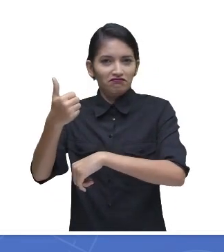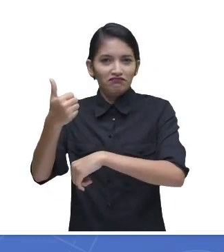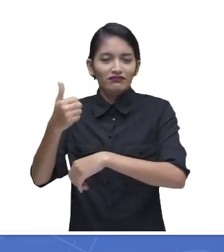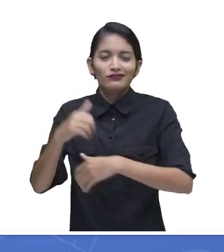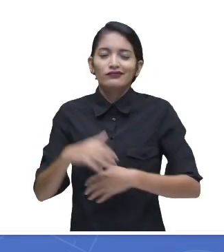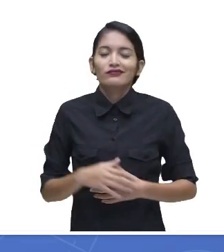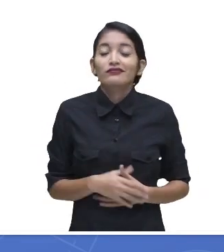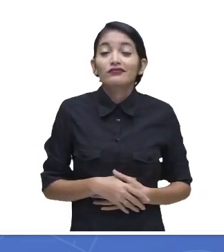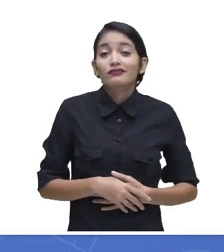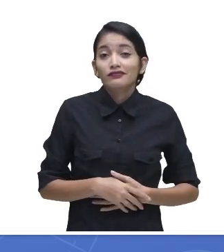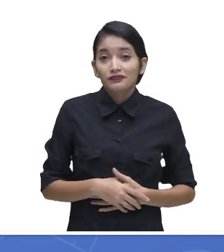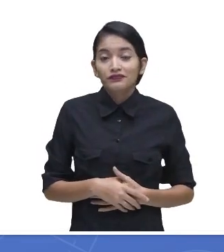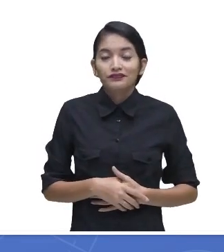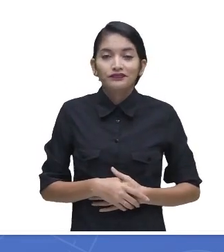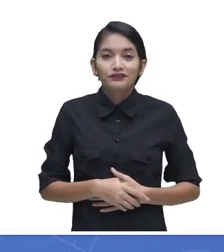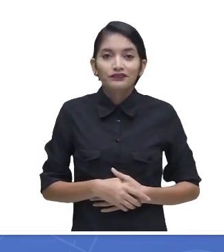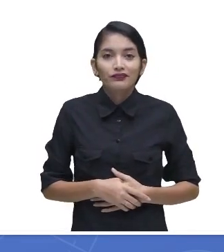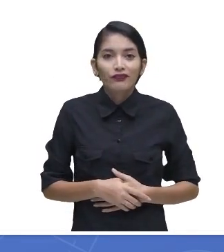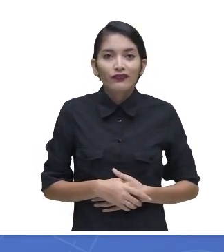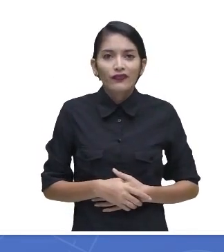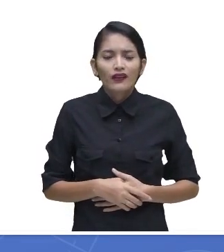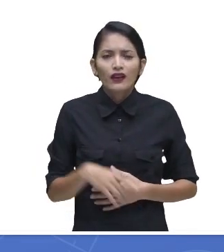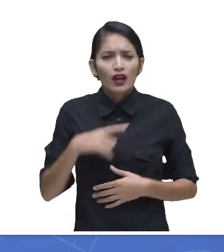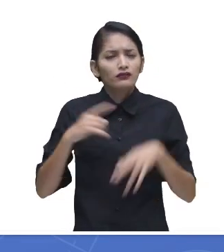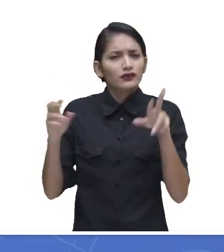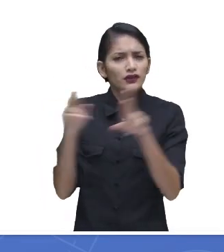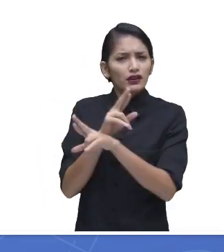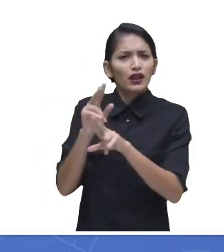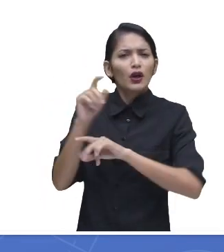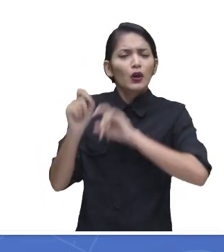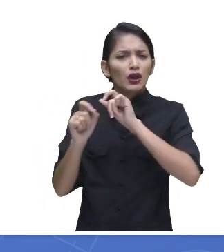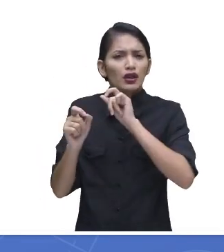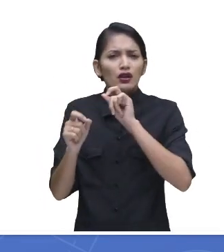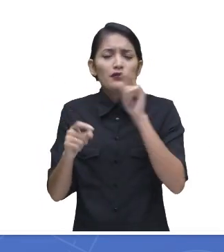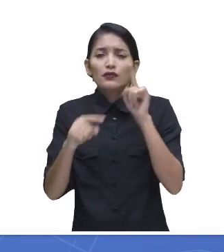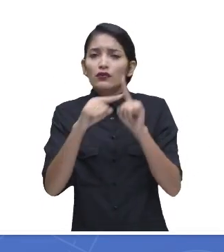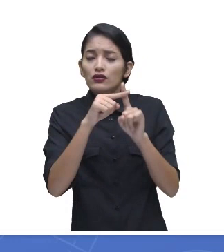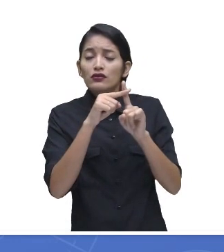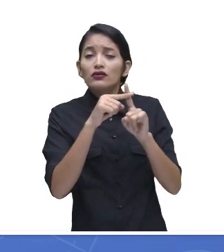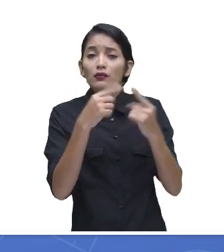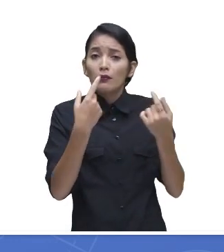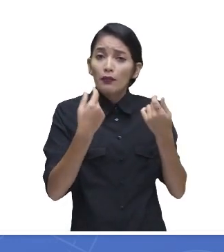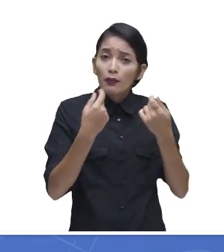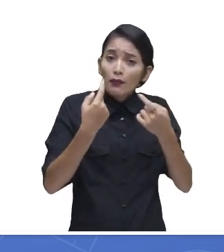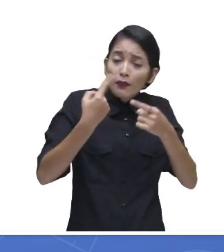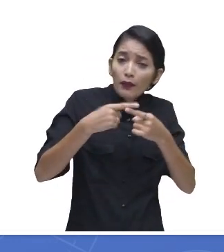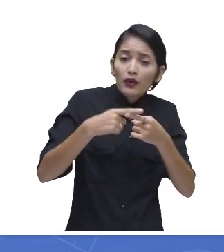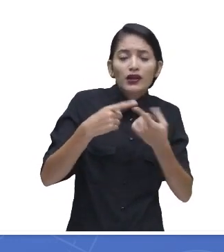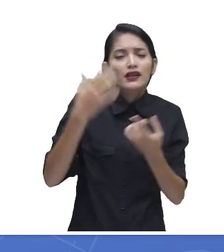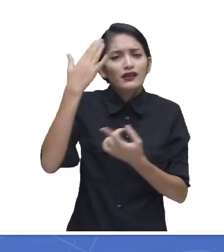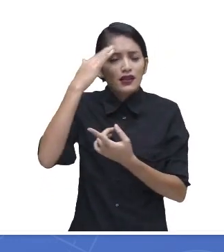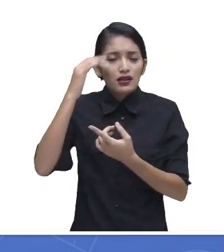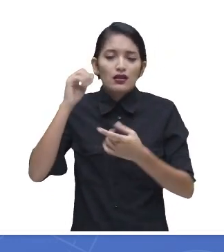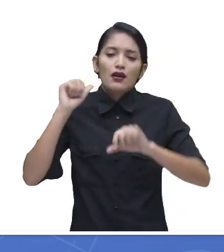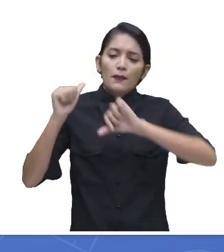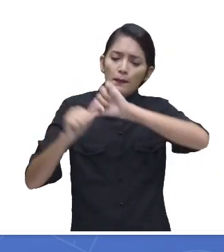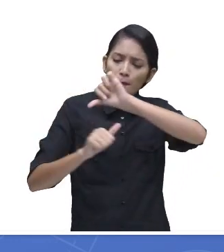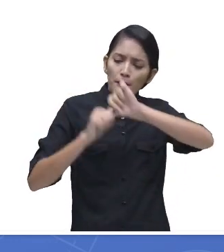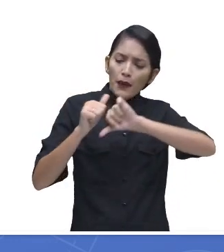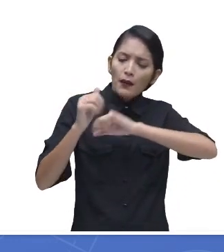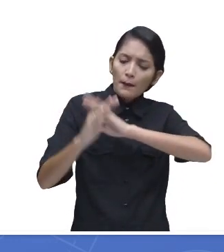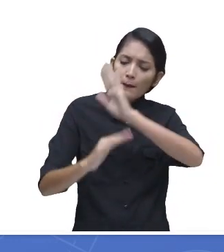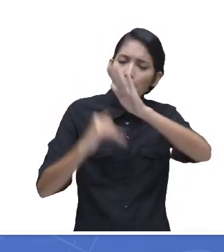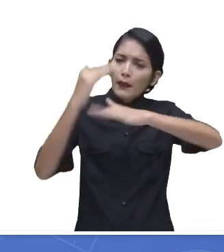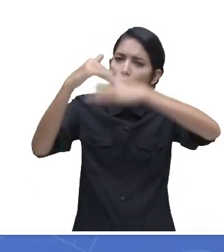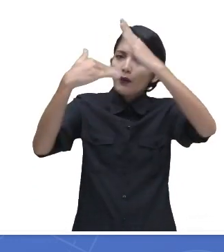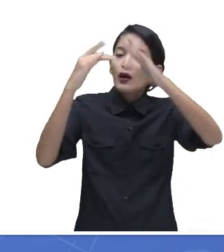Então, normalmente está relacionada com algo positivo, porque entende-se que mudança, evolução e progresso